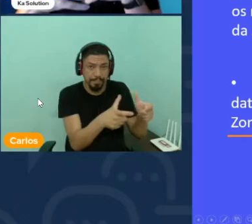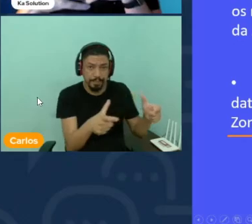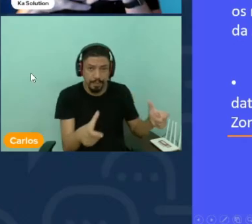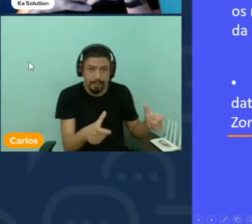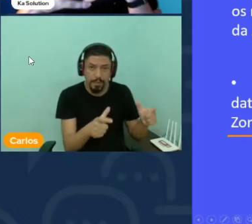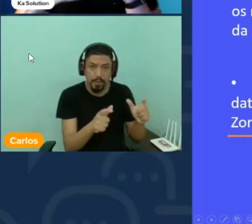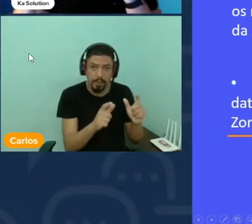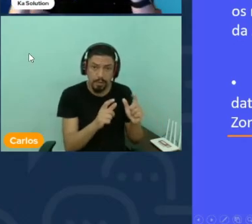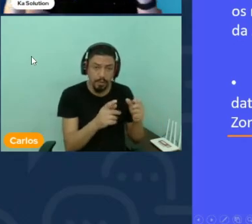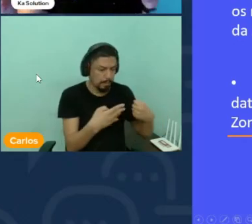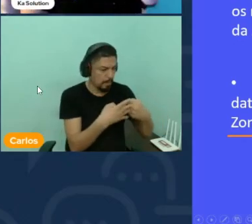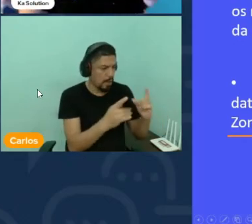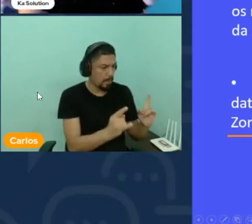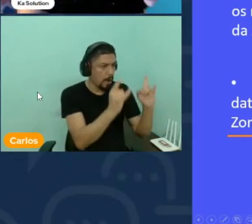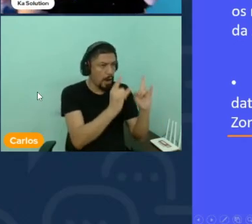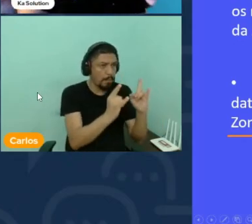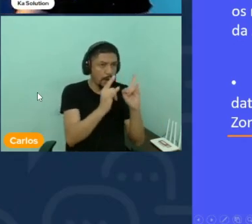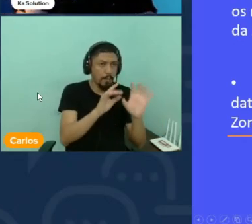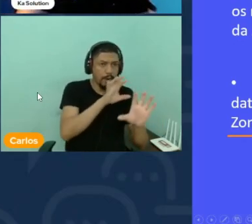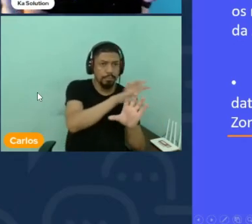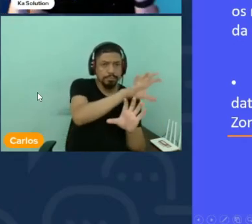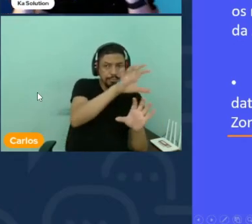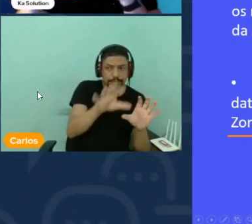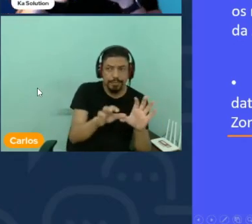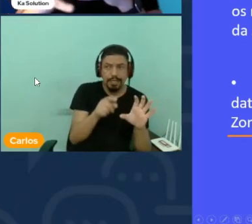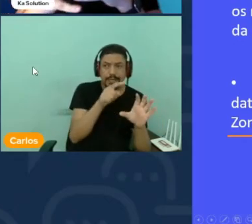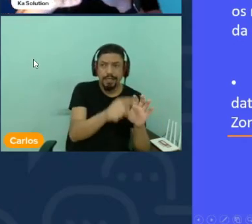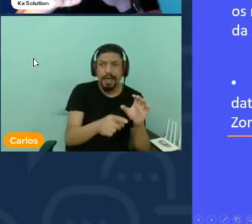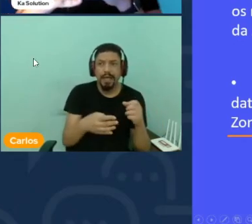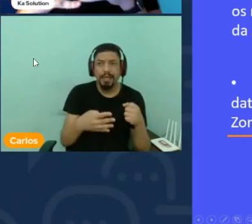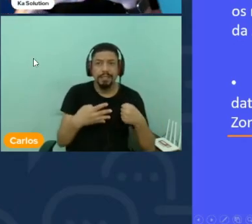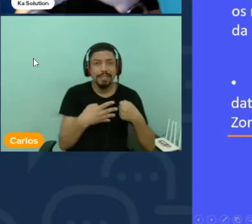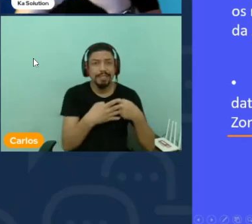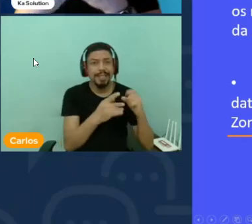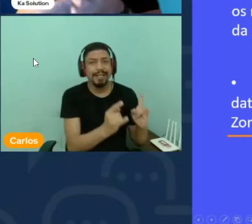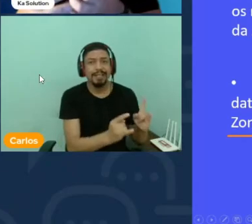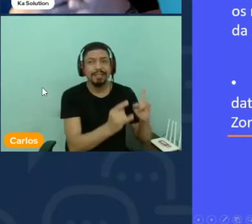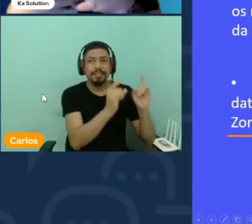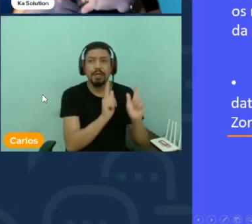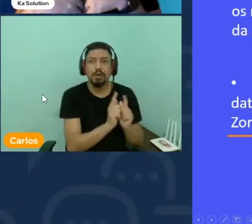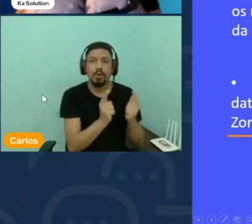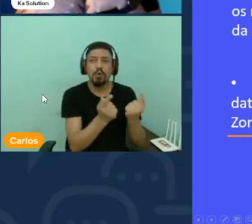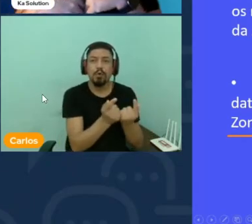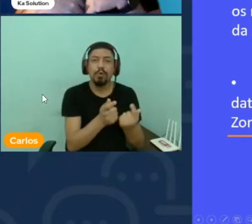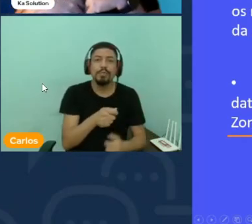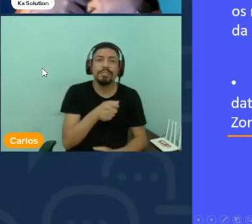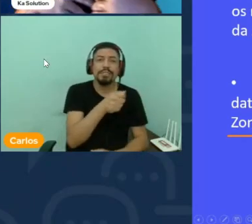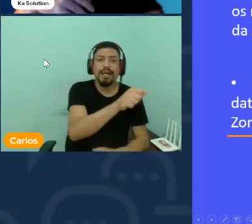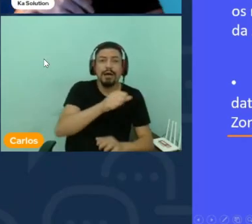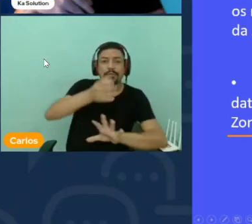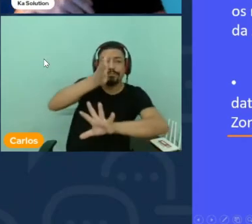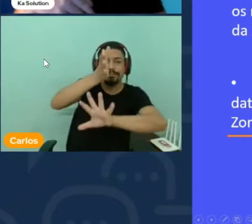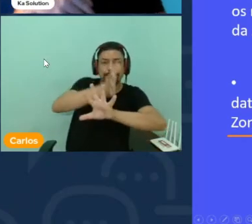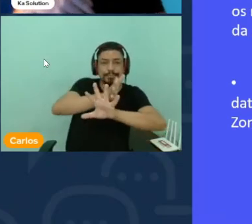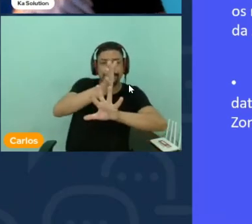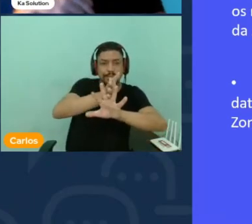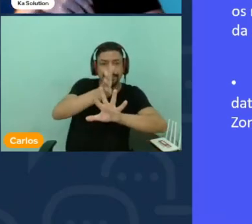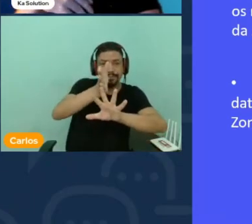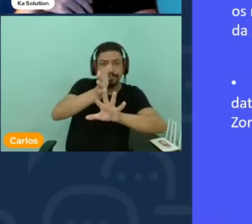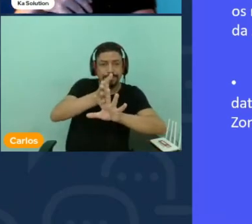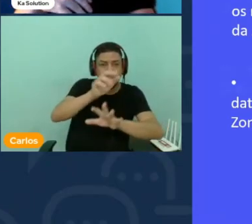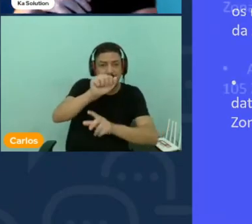de data centers, e esses data centers, quando estão agrupados, eles formam uma zona de